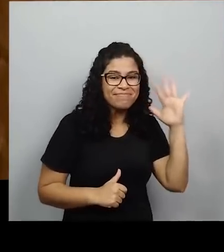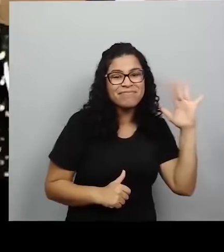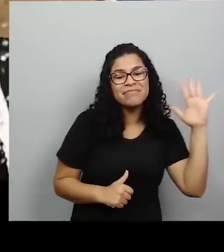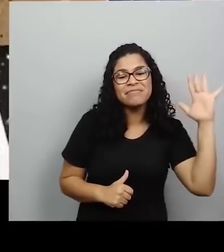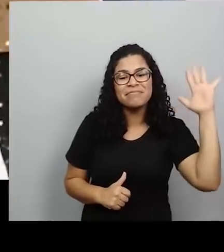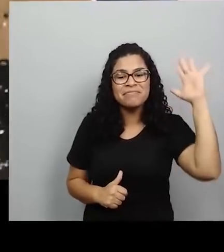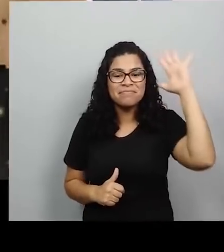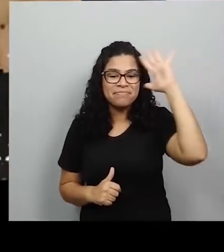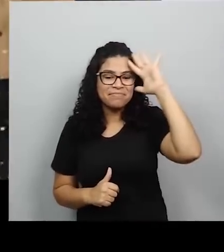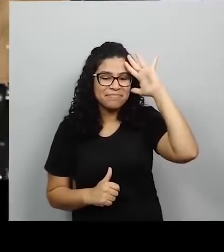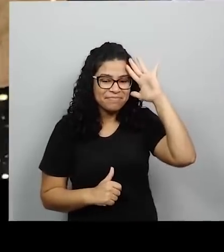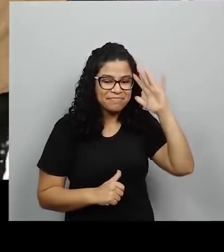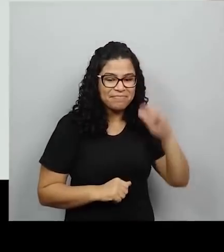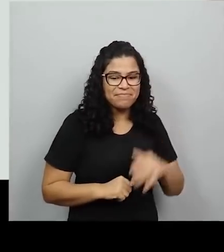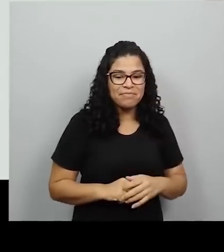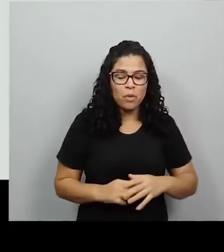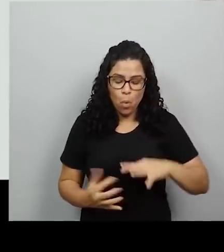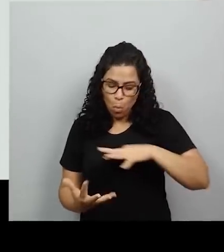people